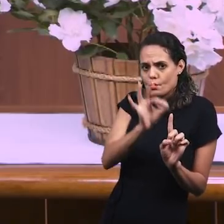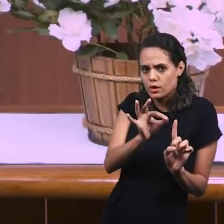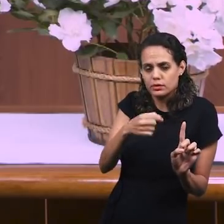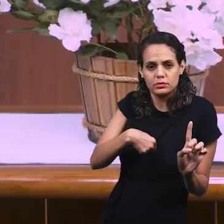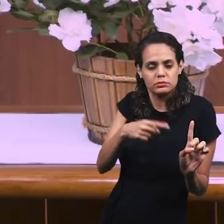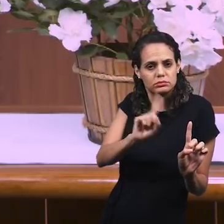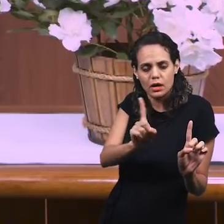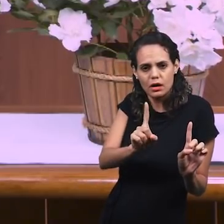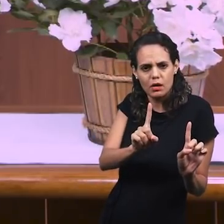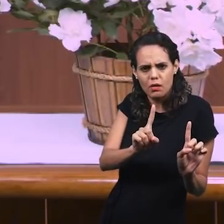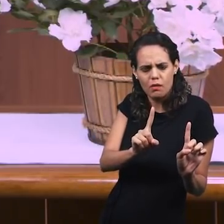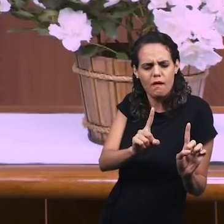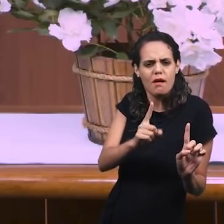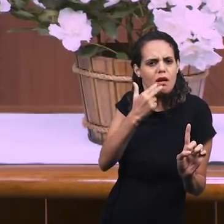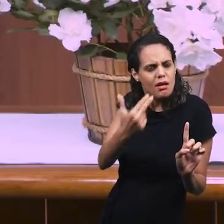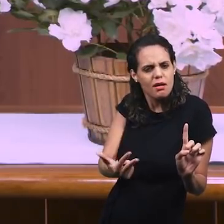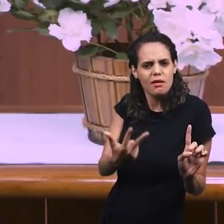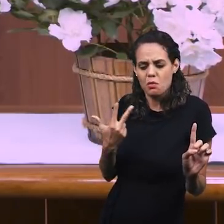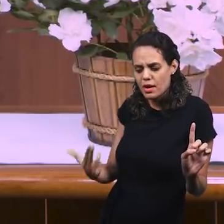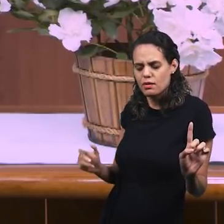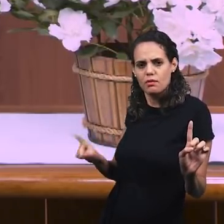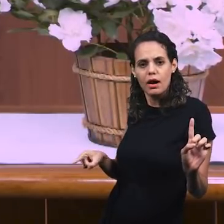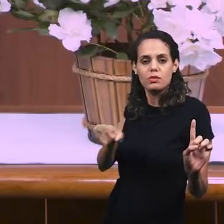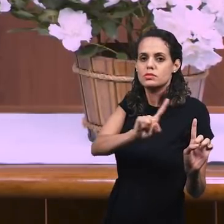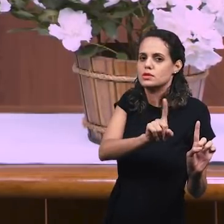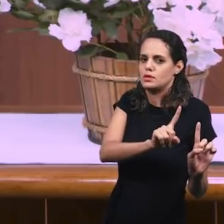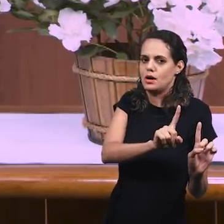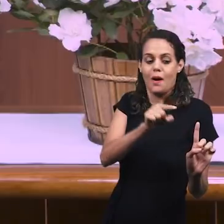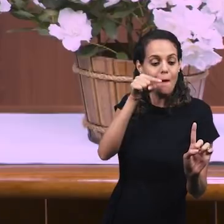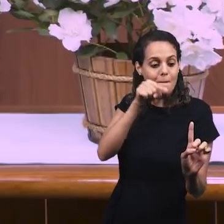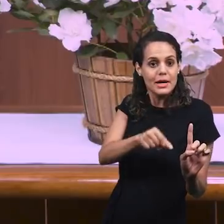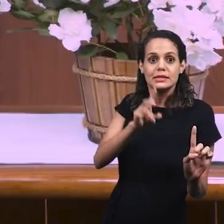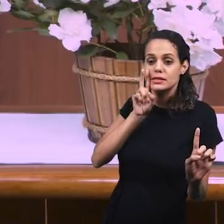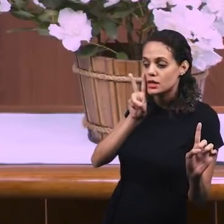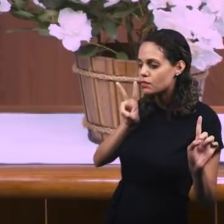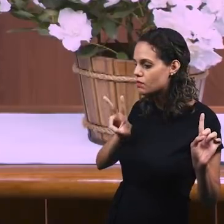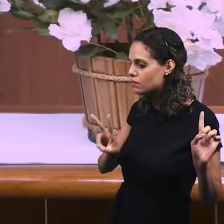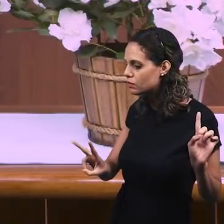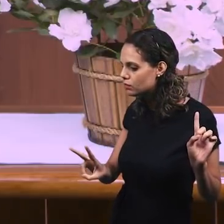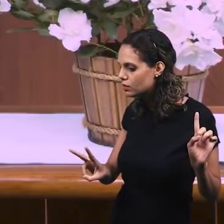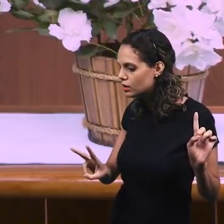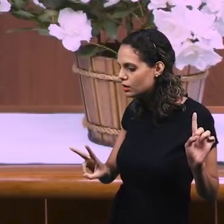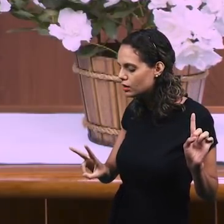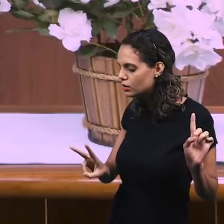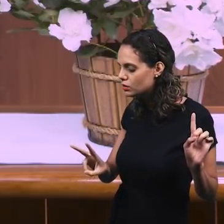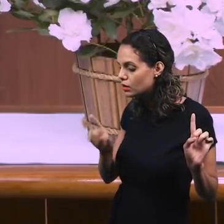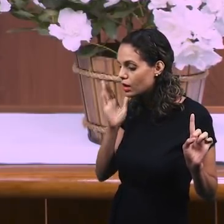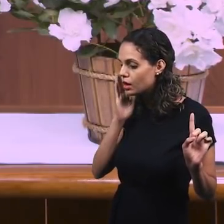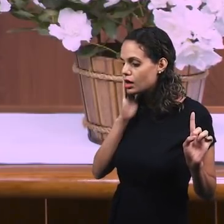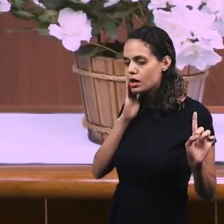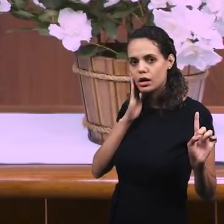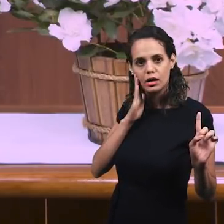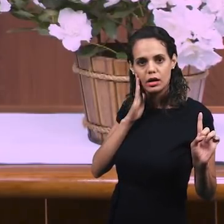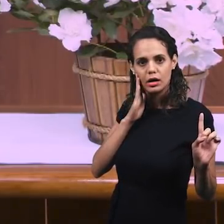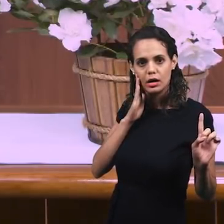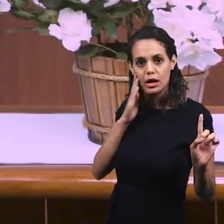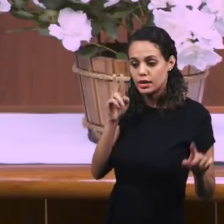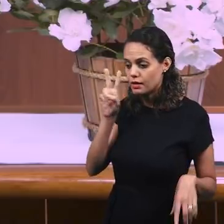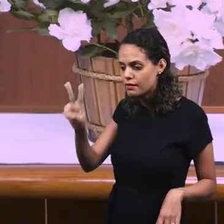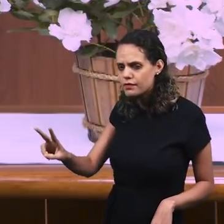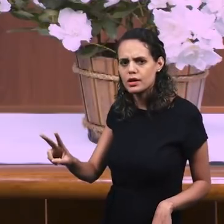esse grupo. Eles não estavam falando em línguas, eles não estavam profetizando, mas eles estavam vendo aquilo, eles olhavam e